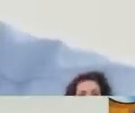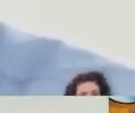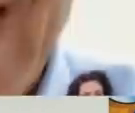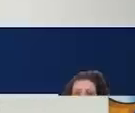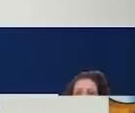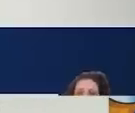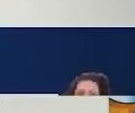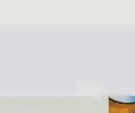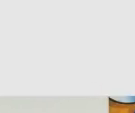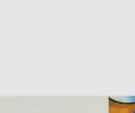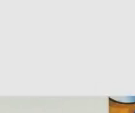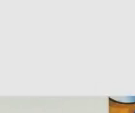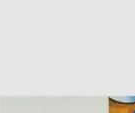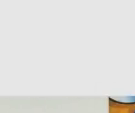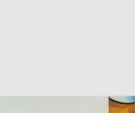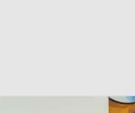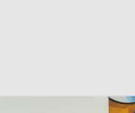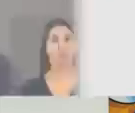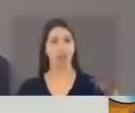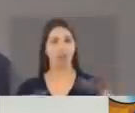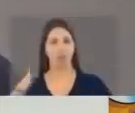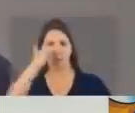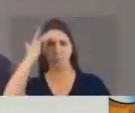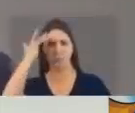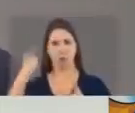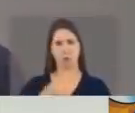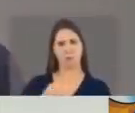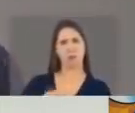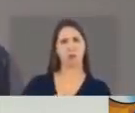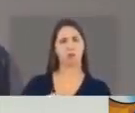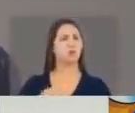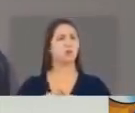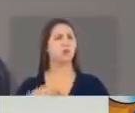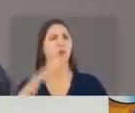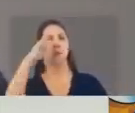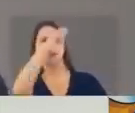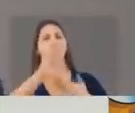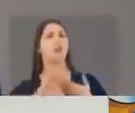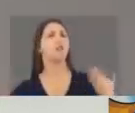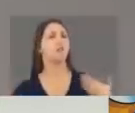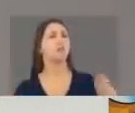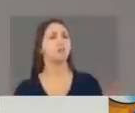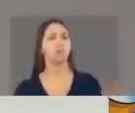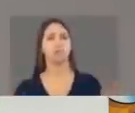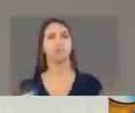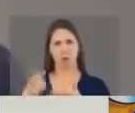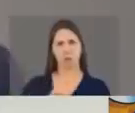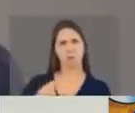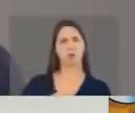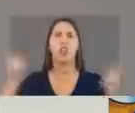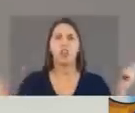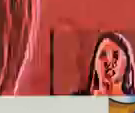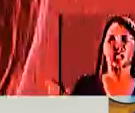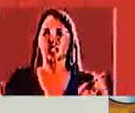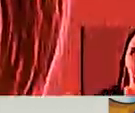é que você vá se fuder. Às vezes me perguntam por que eu me distanciei de Bolsonaro. E aí eu respondo, por